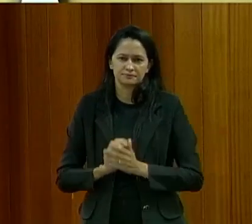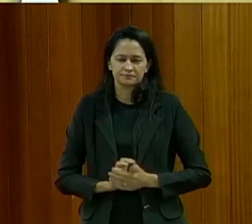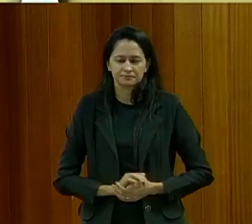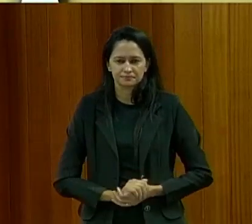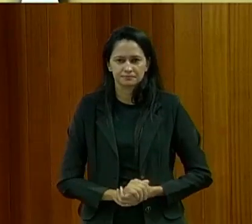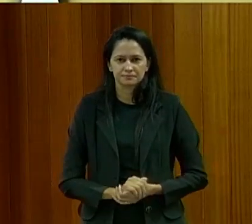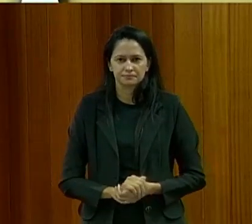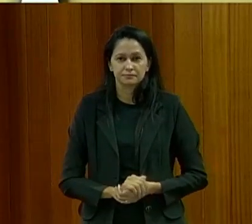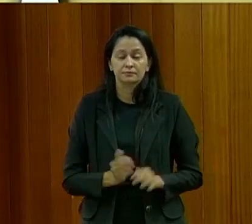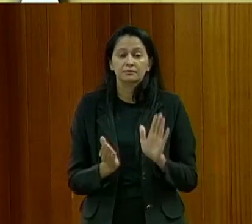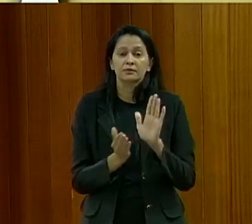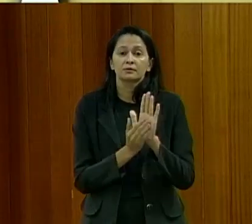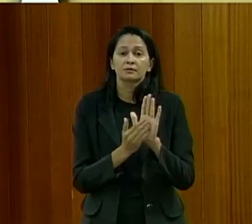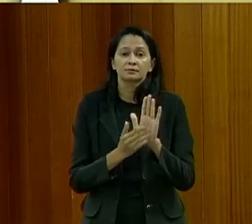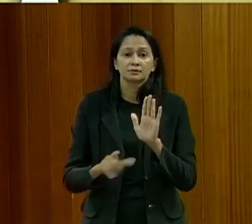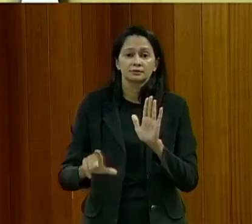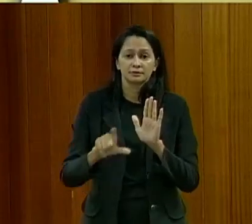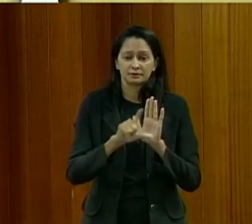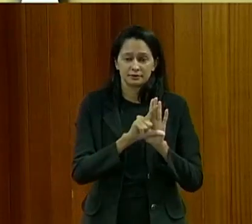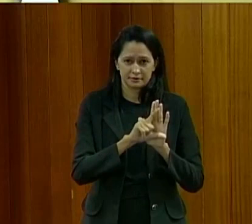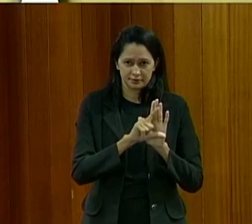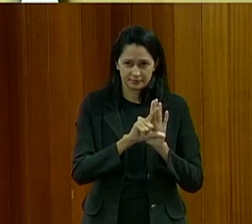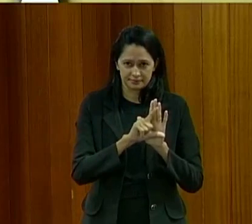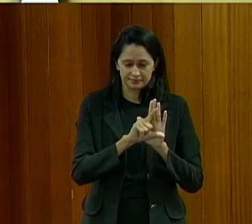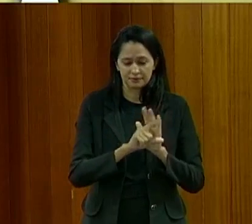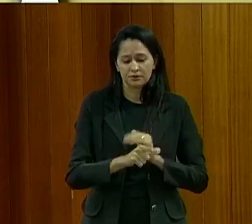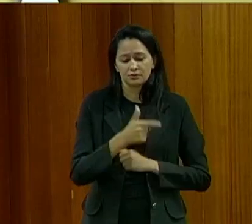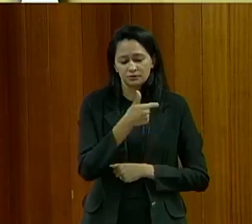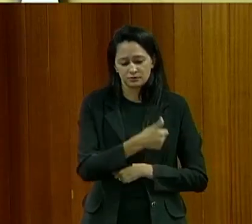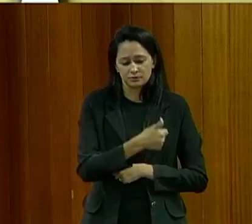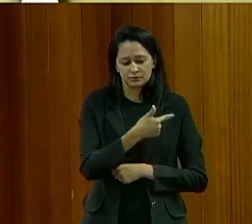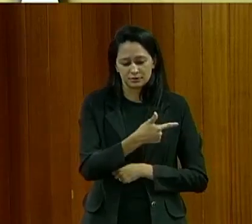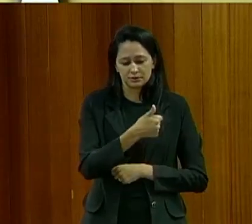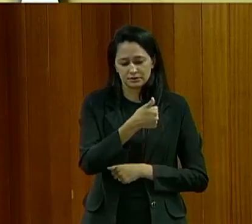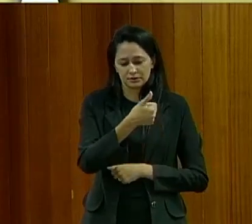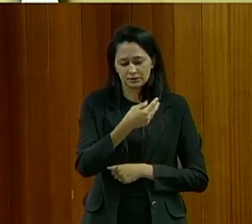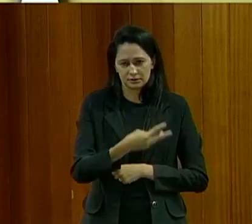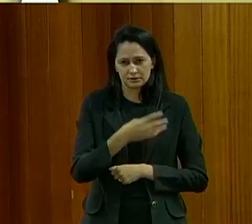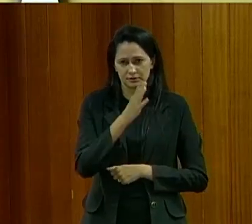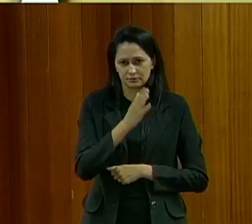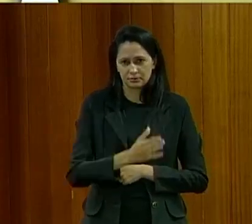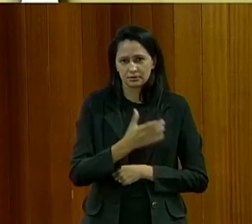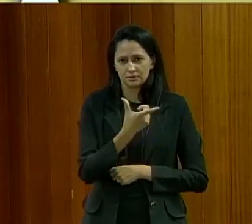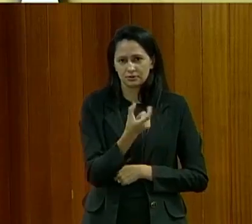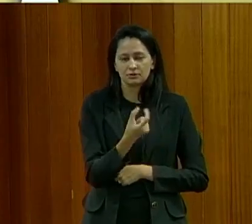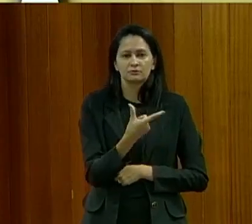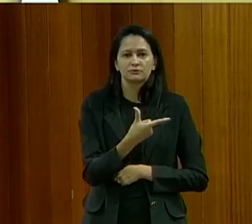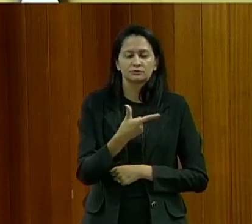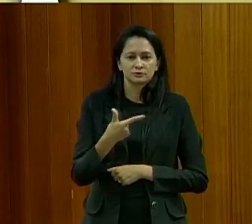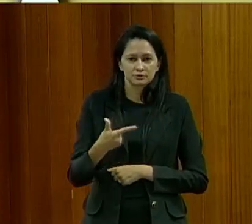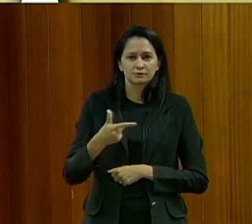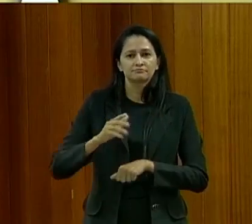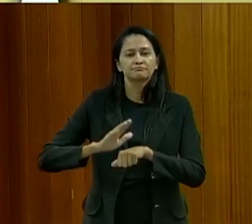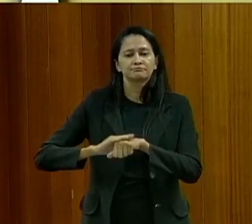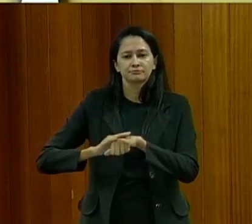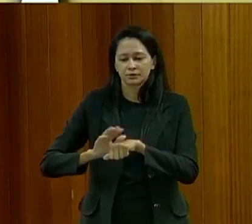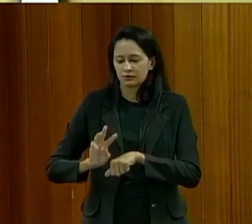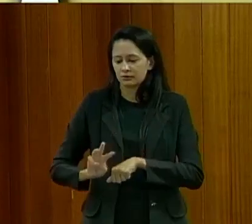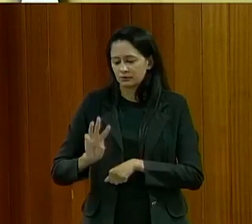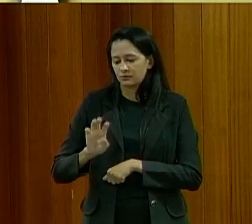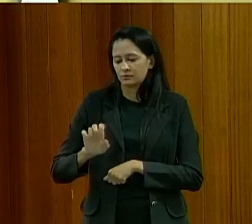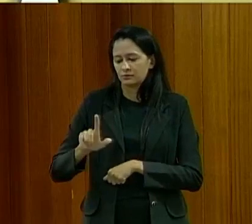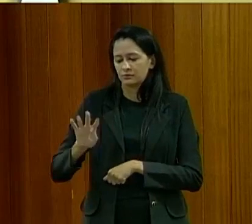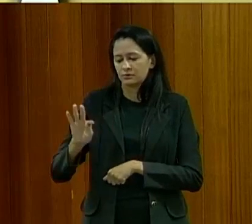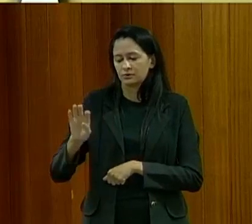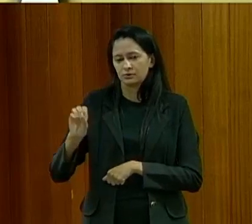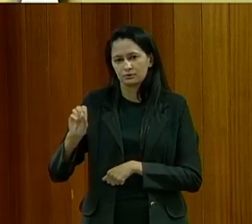autógrafo de lei. Projeto de lei ordinário de 213/2022, autoria do vereador Welton Lemos, que